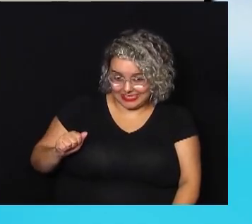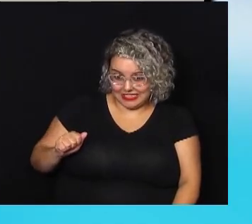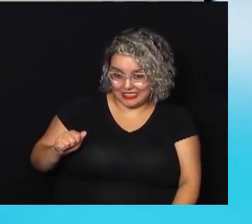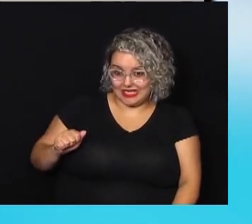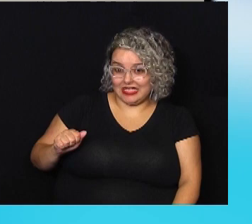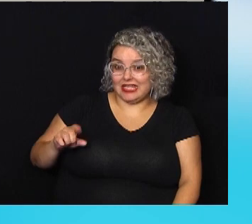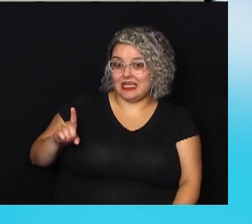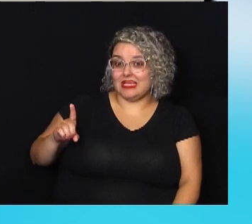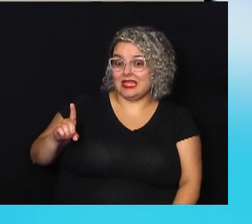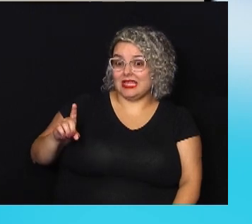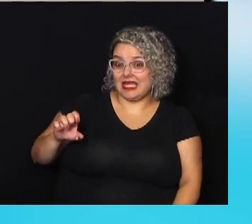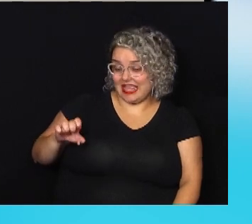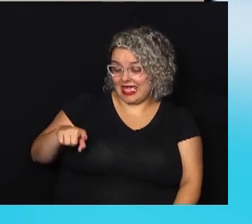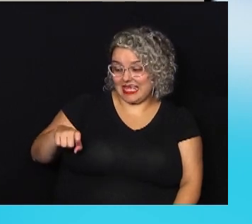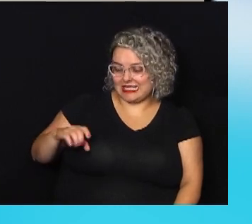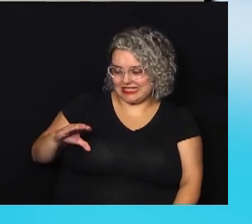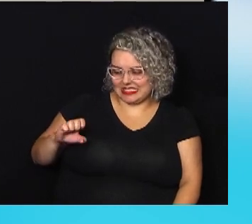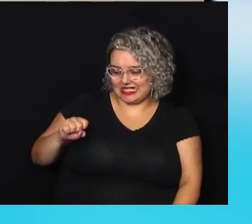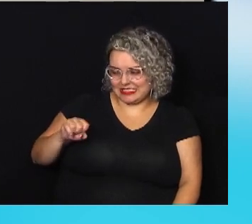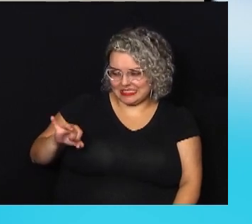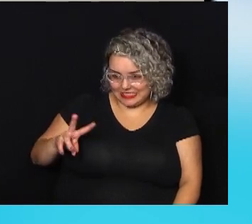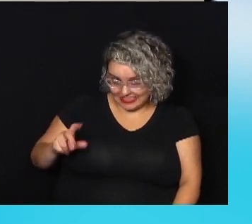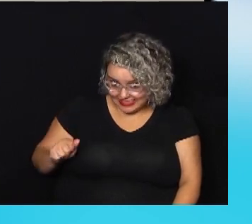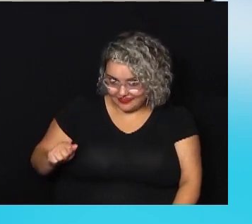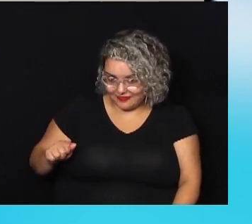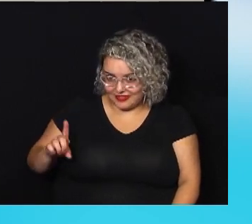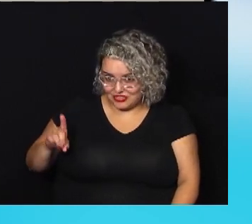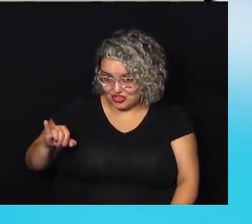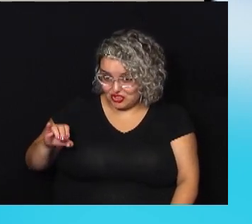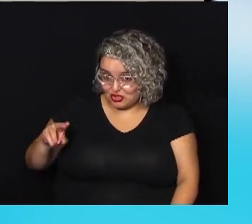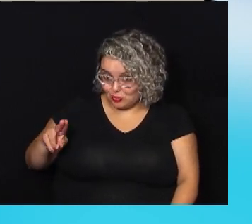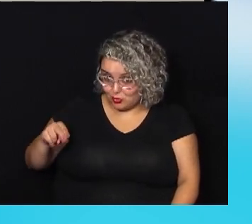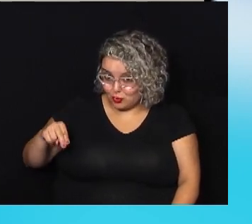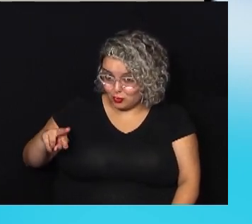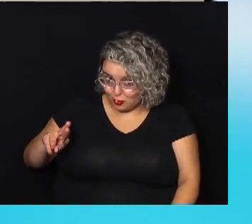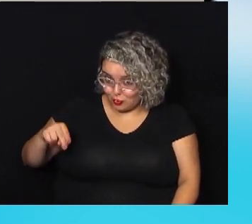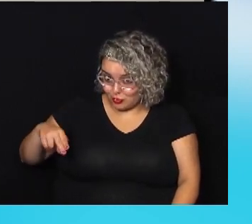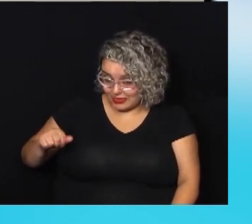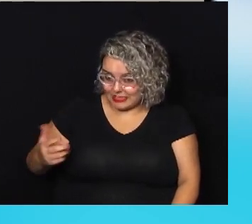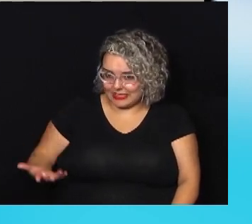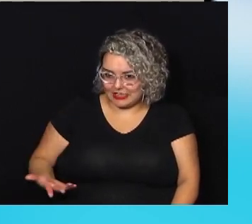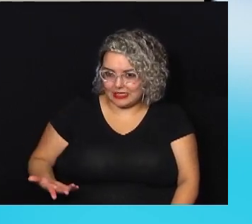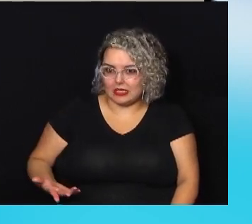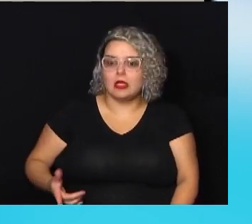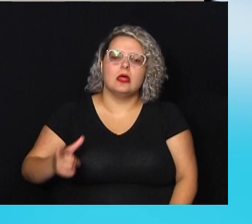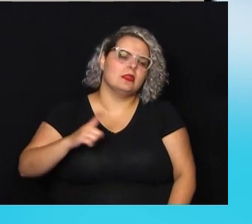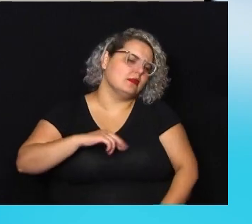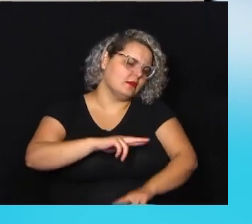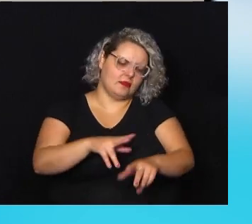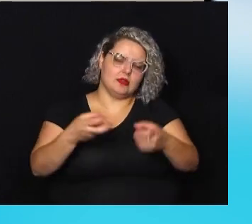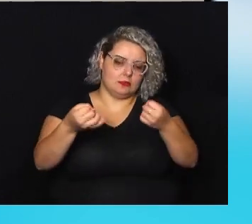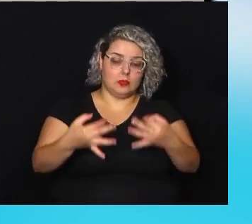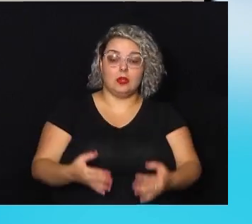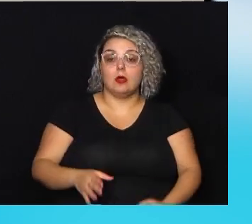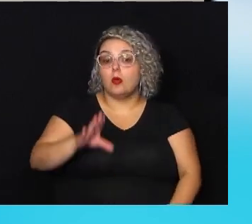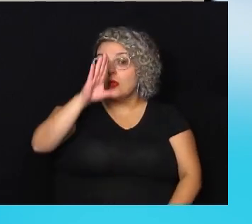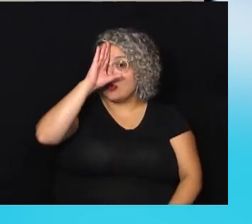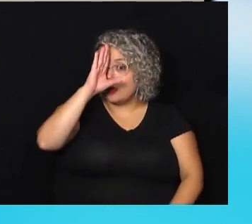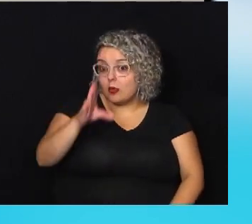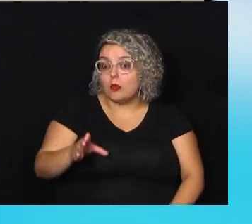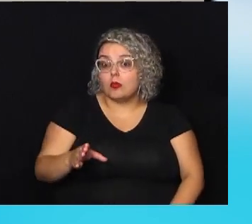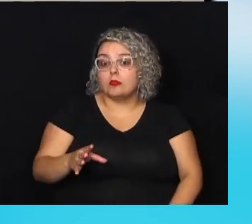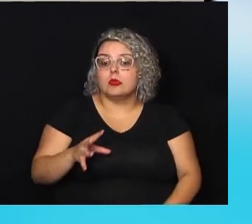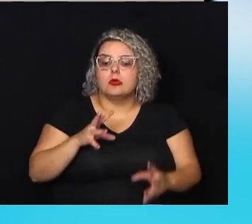extremamente frequente e tem inúmeras causas que explicam essa sonolência excessiva. É claro que a gente primeiro tem